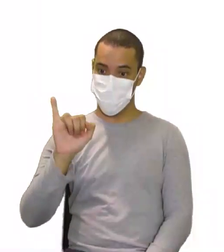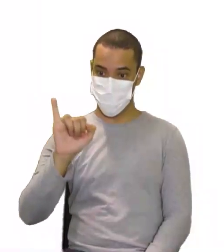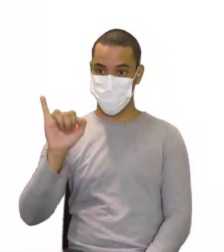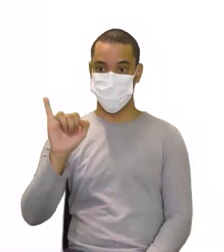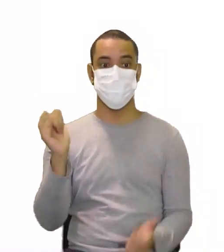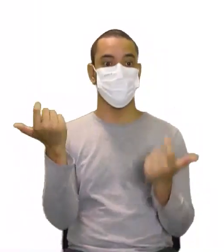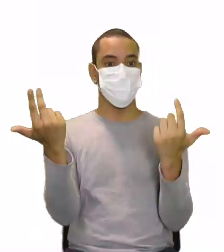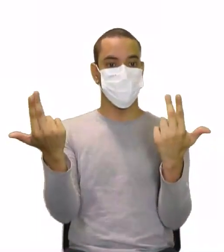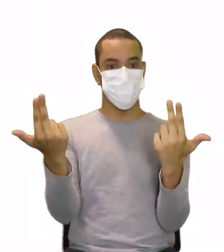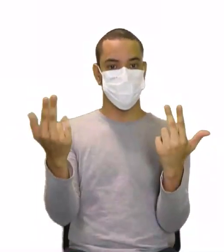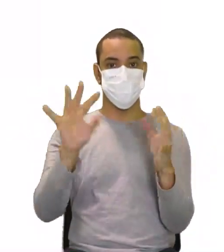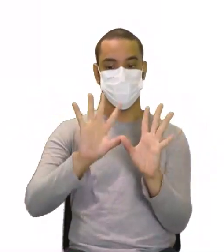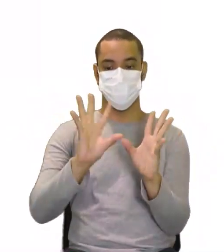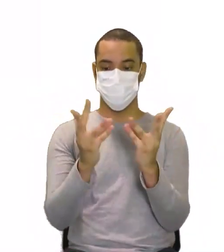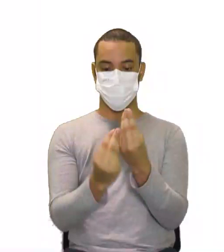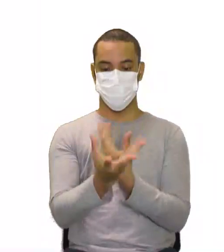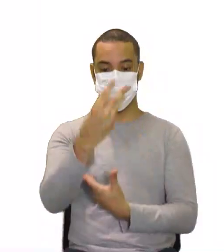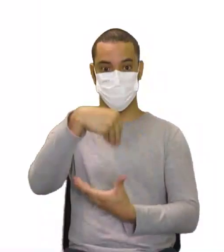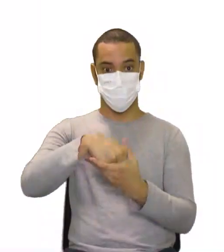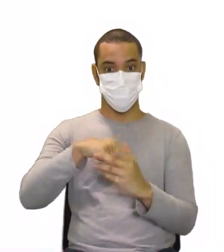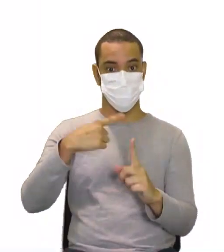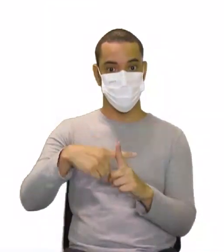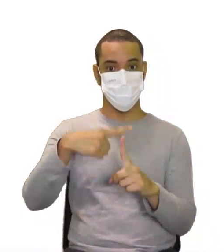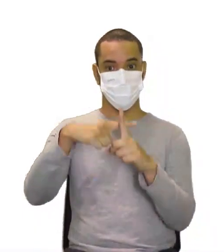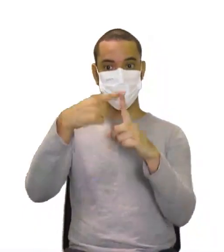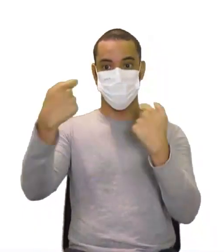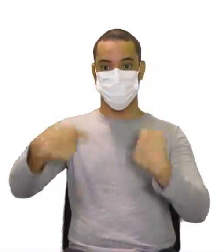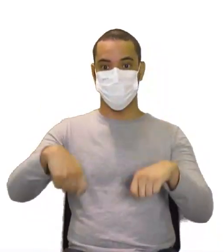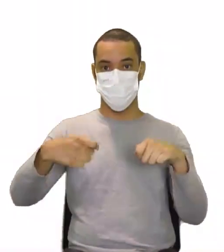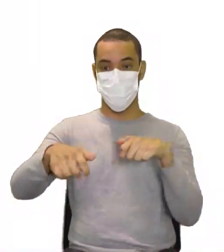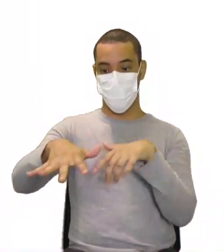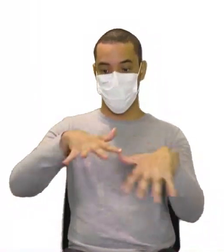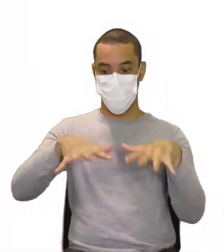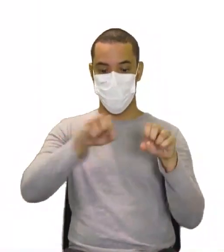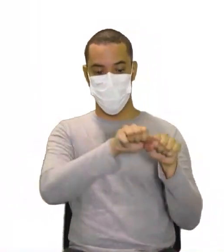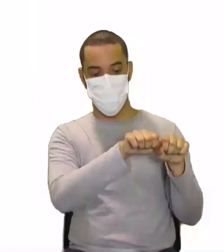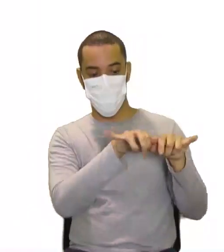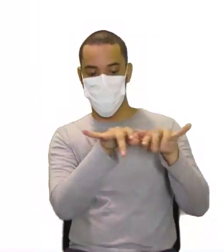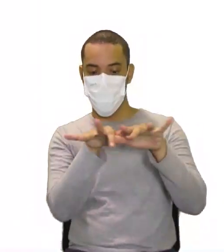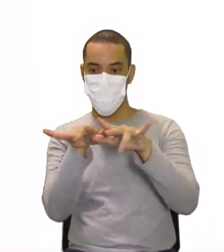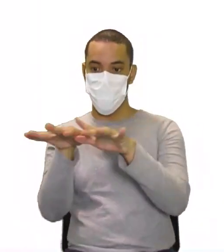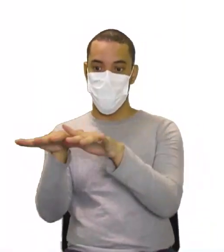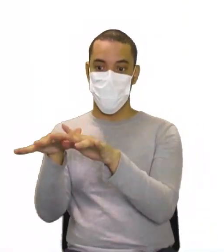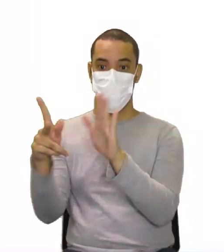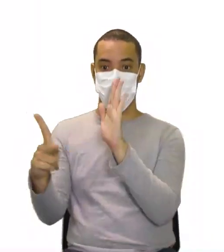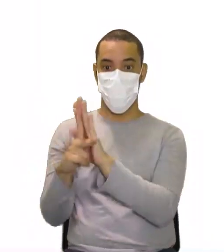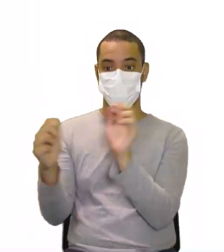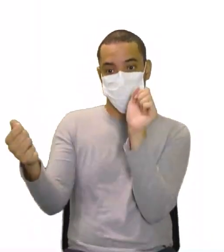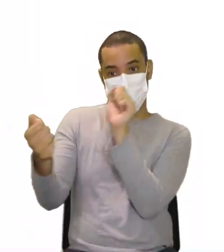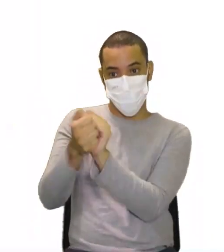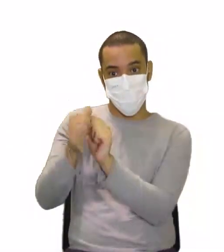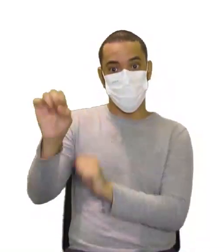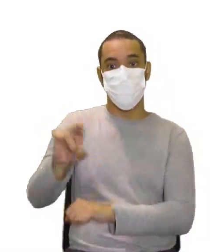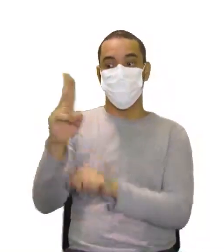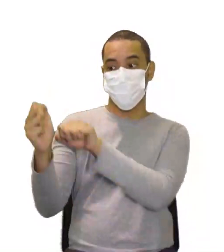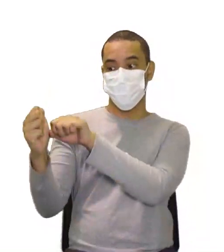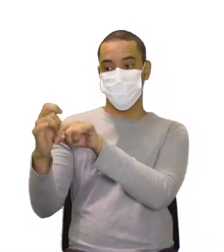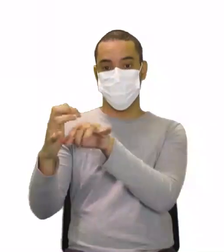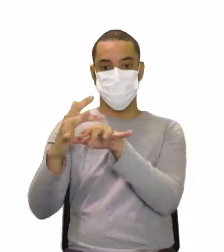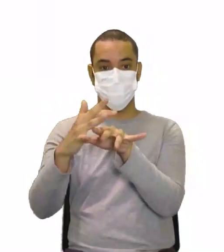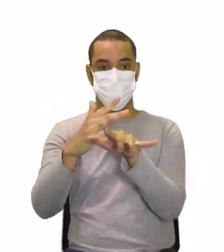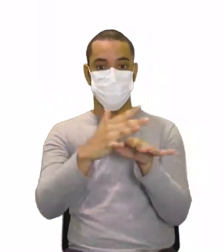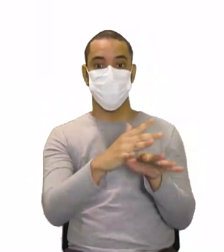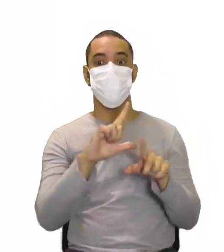as partículas positivas estivessem movendo, mas você sabe que é o elétron, no segmento de condutor que se desloca